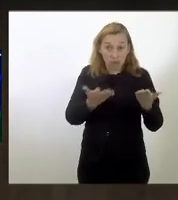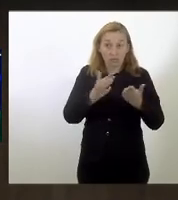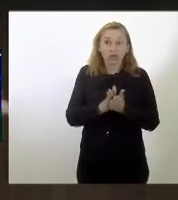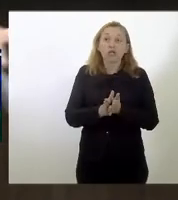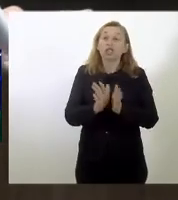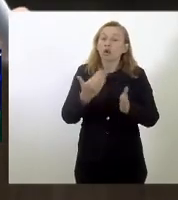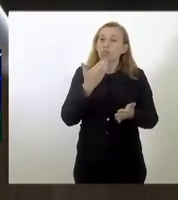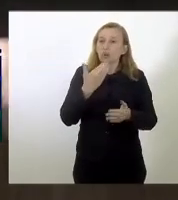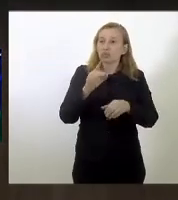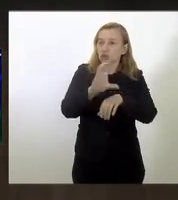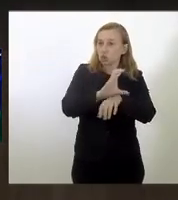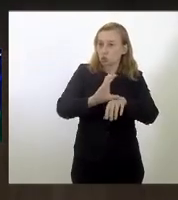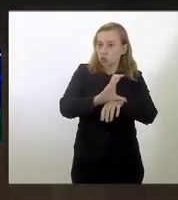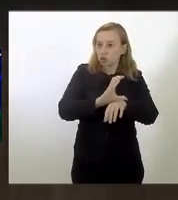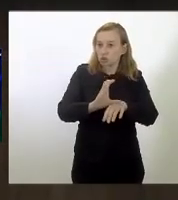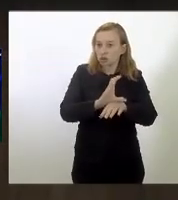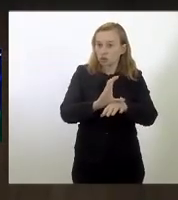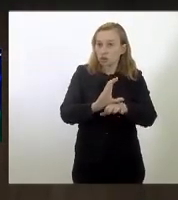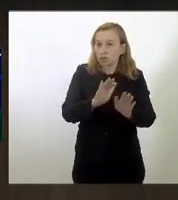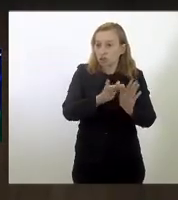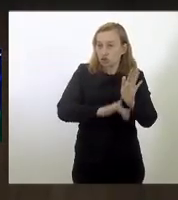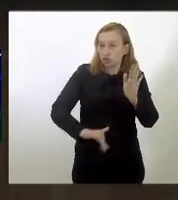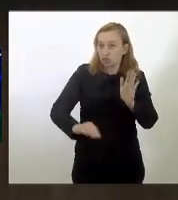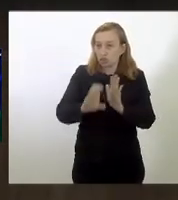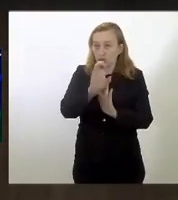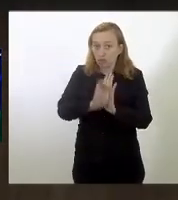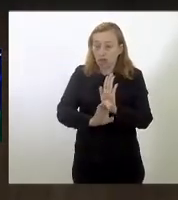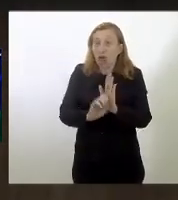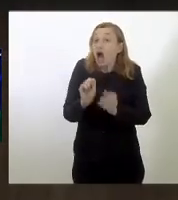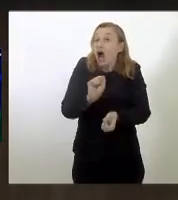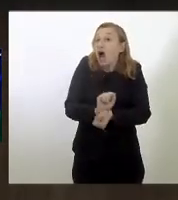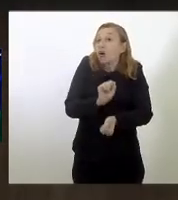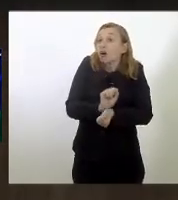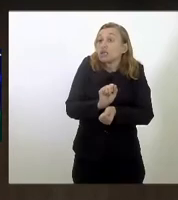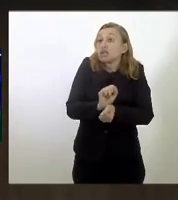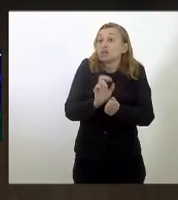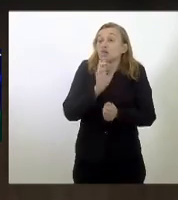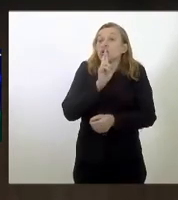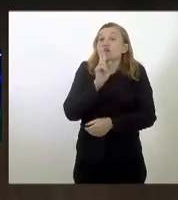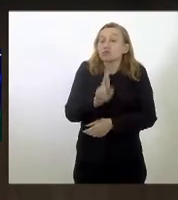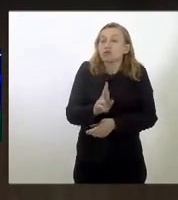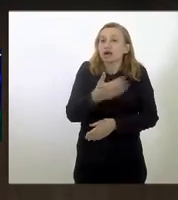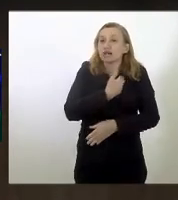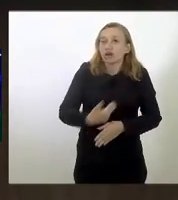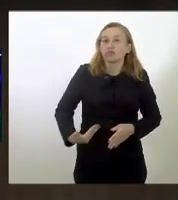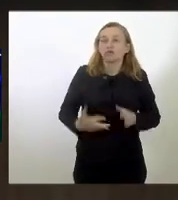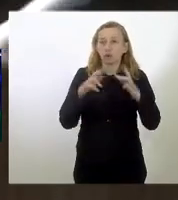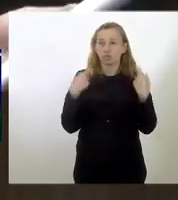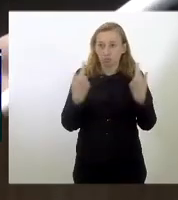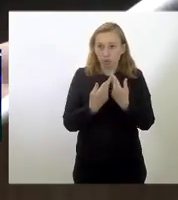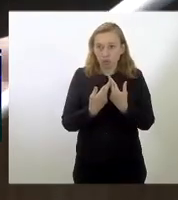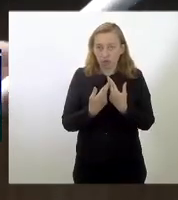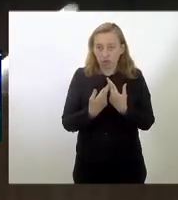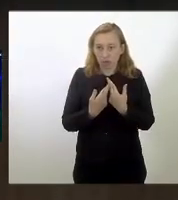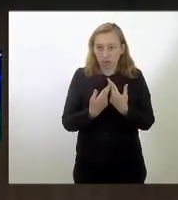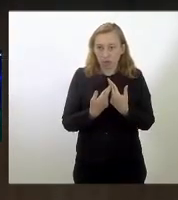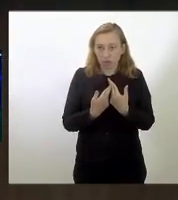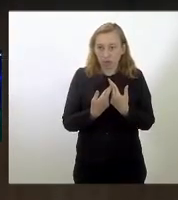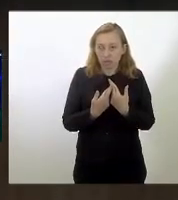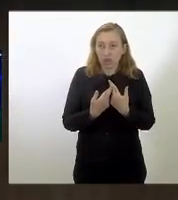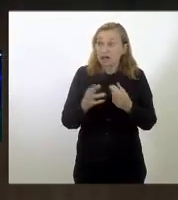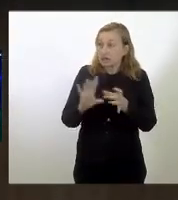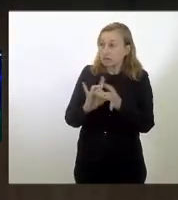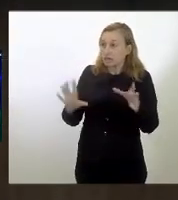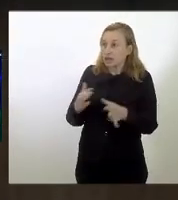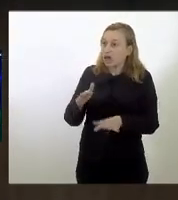pela constitucionalidade, sem emenda, aguardando o resultado da audiência pública. Então, parecer, Vossa Excelência autorizar,